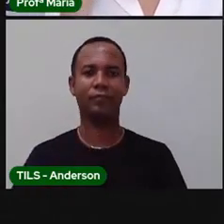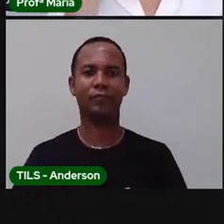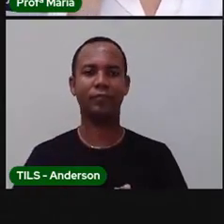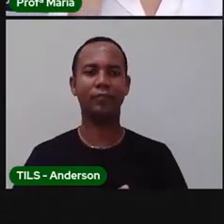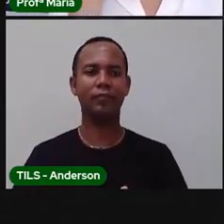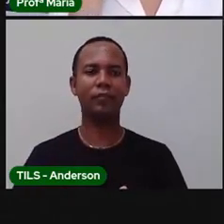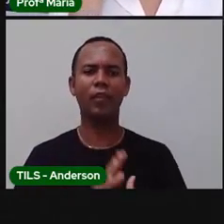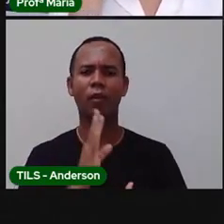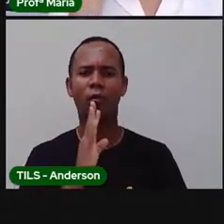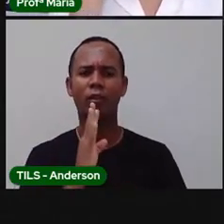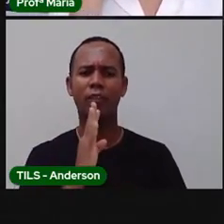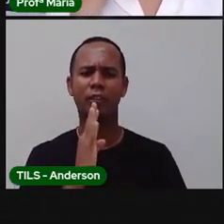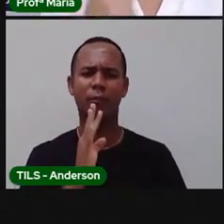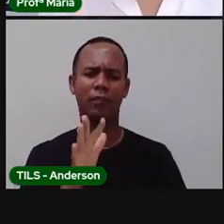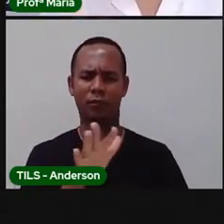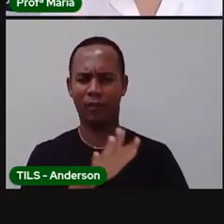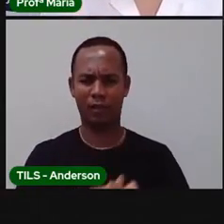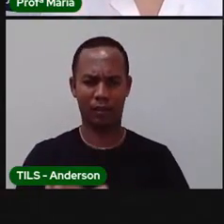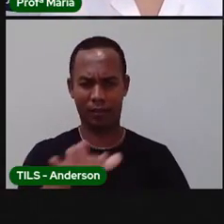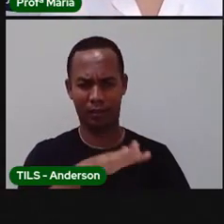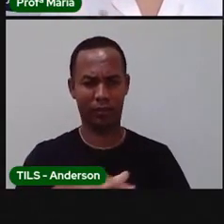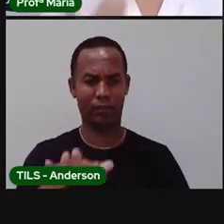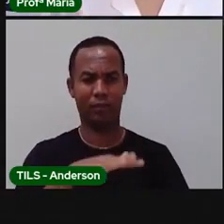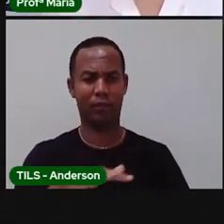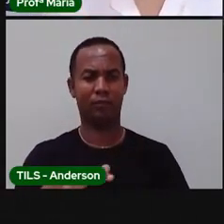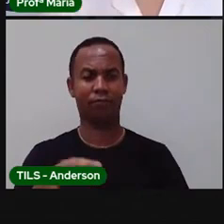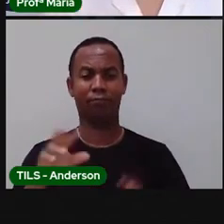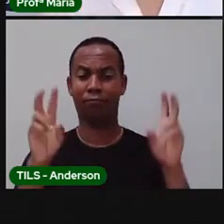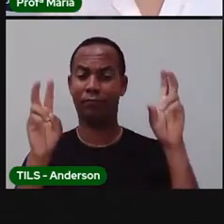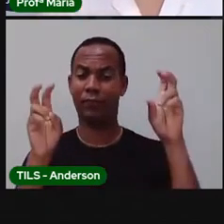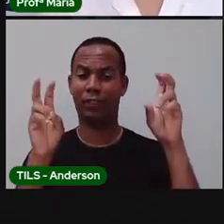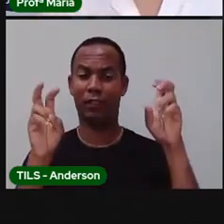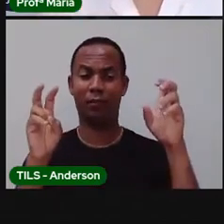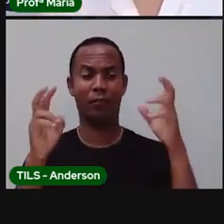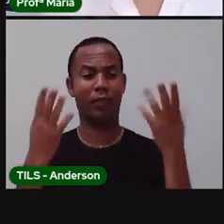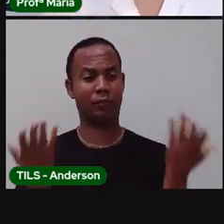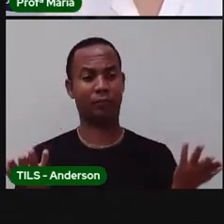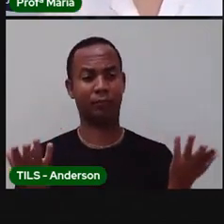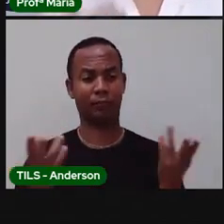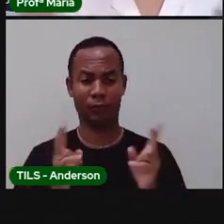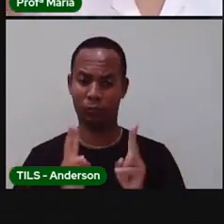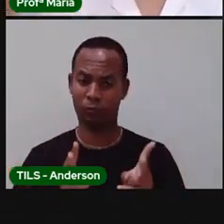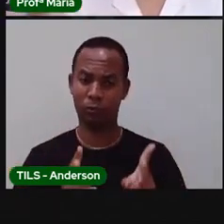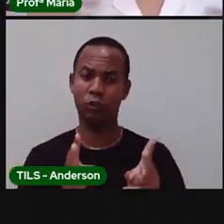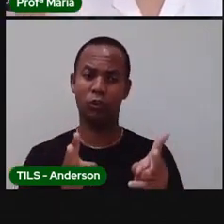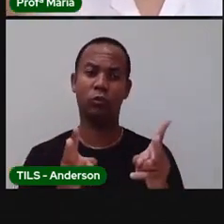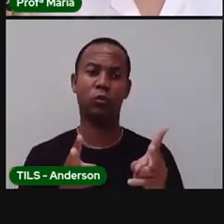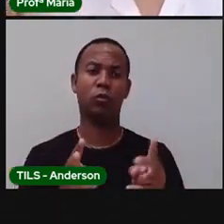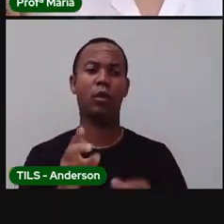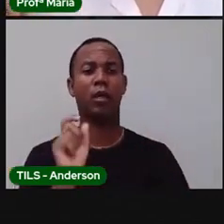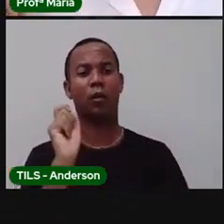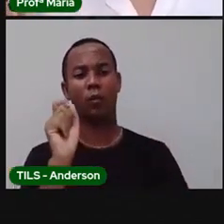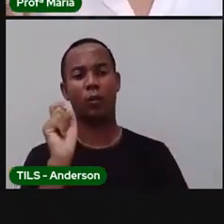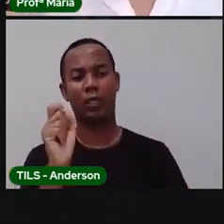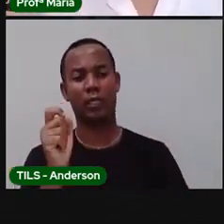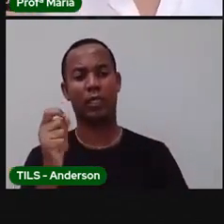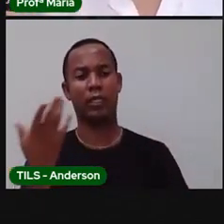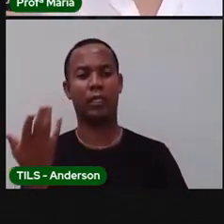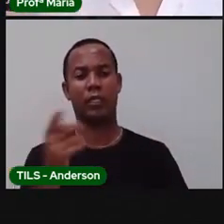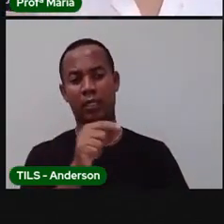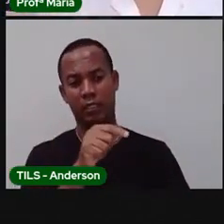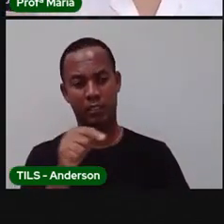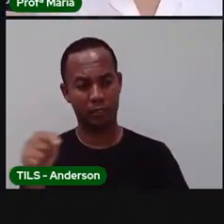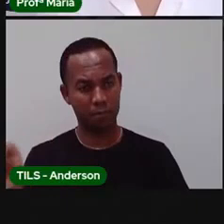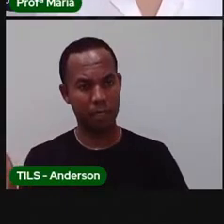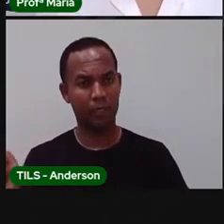área de conhecimento, a Pro já falou com vocês, o nosso assunto, né? Permanece o mesmo, porque temos aqui um assunto por semana